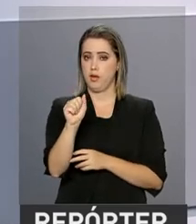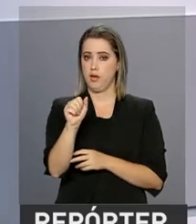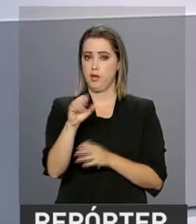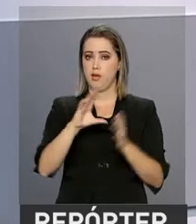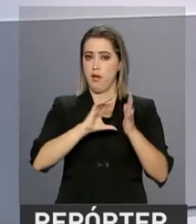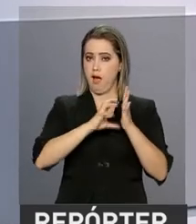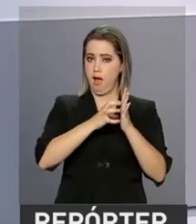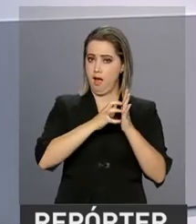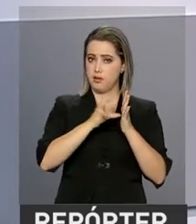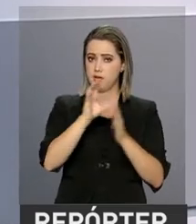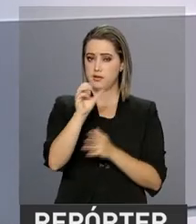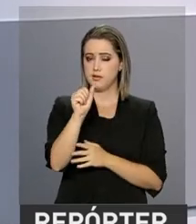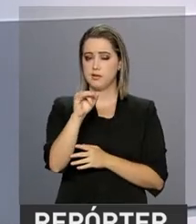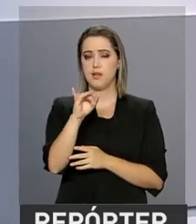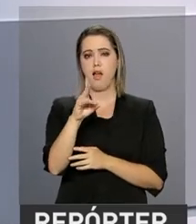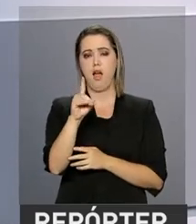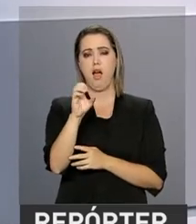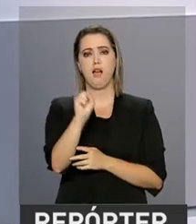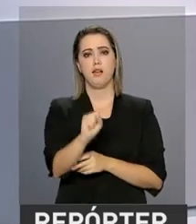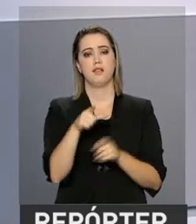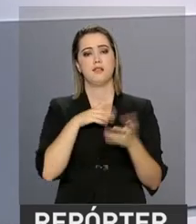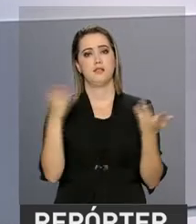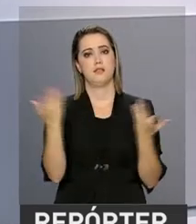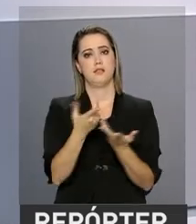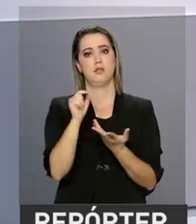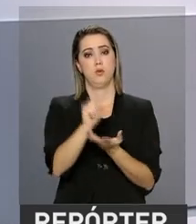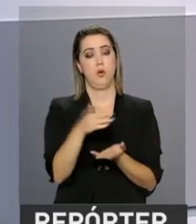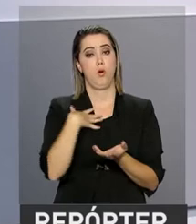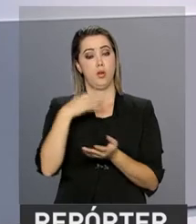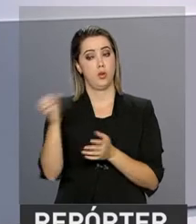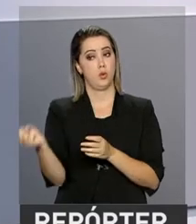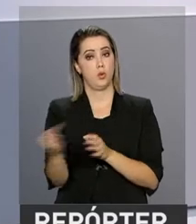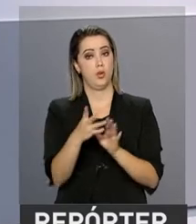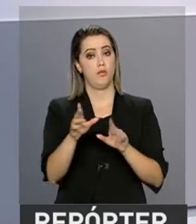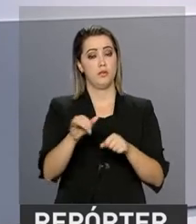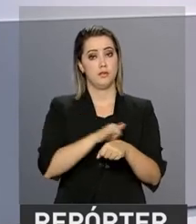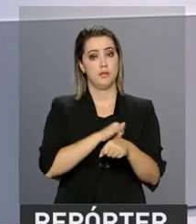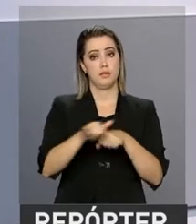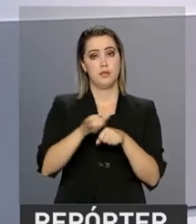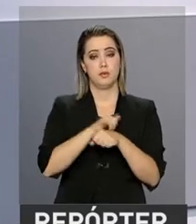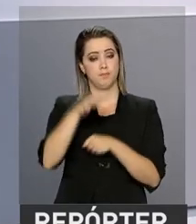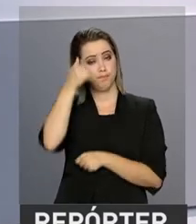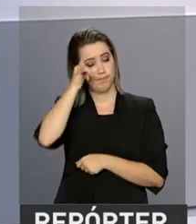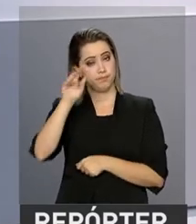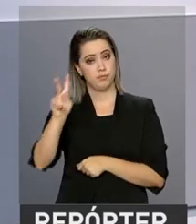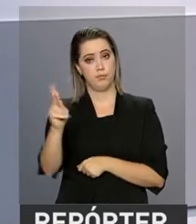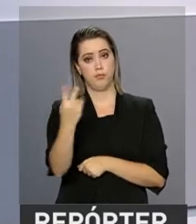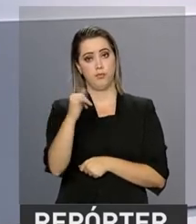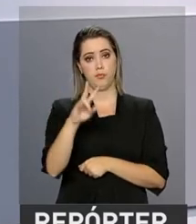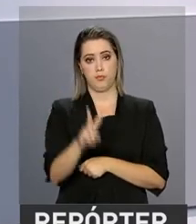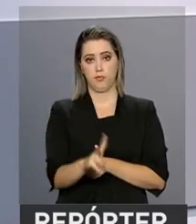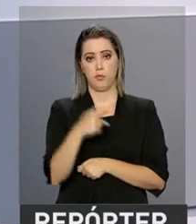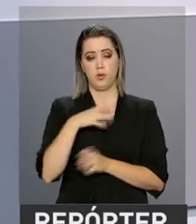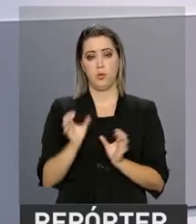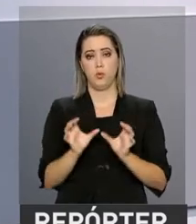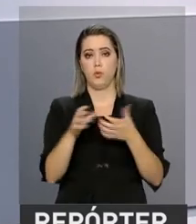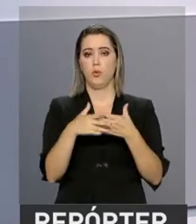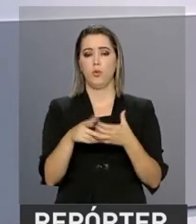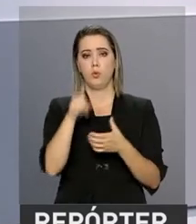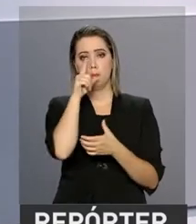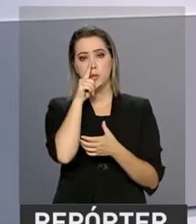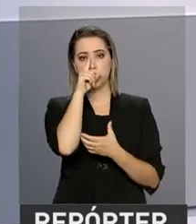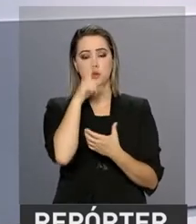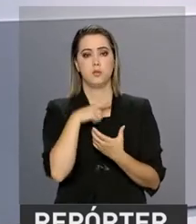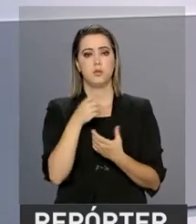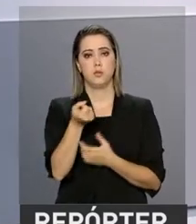adotar uma nova estratégia de combate ao hiv e pessoas que fazem parte dos grupos de risco de exposição ao vírus vão